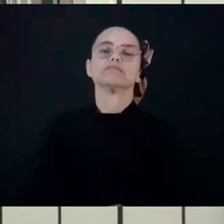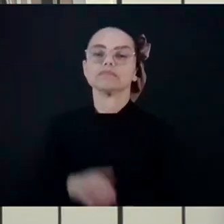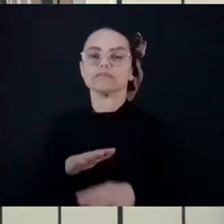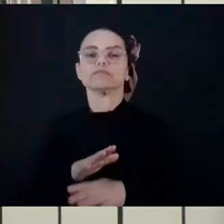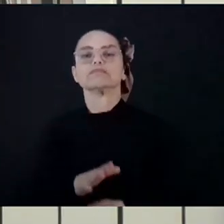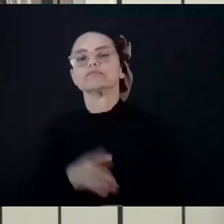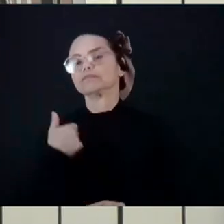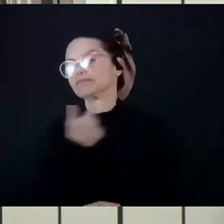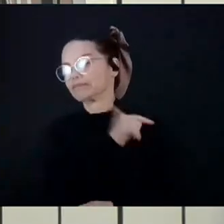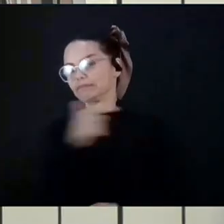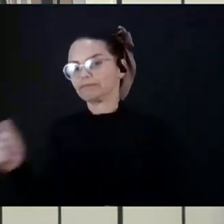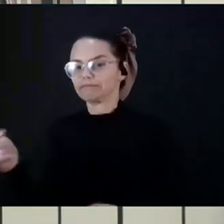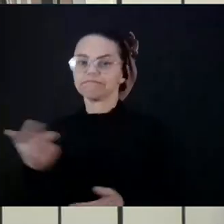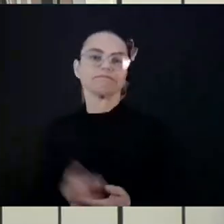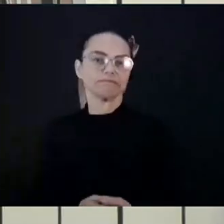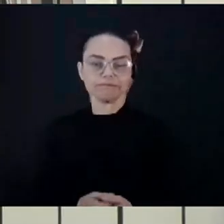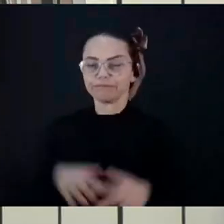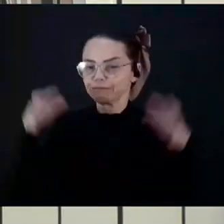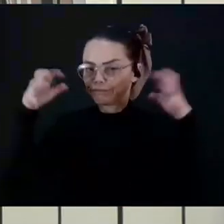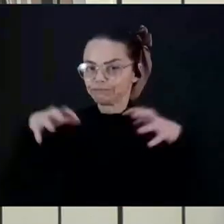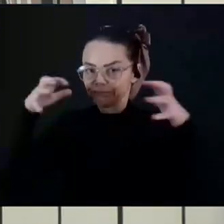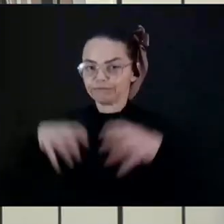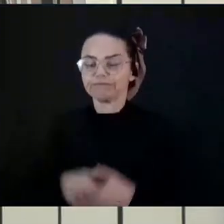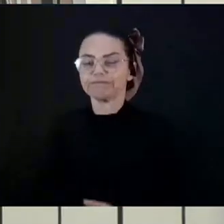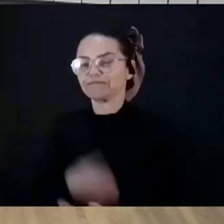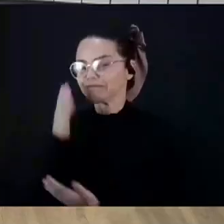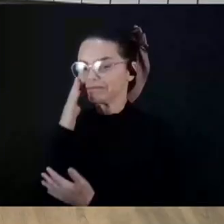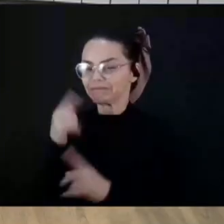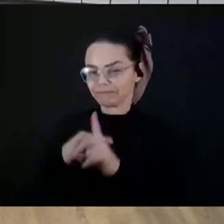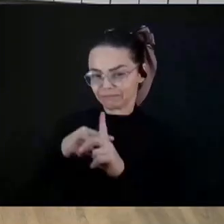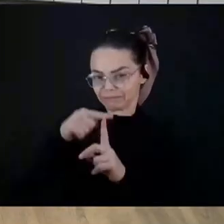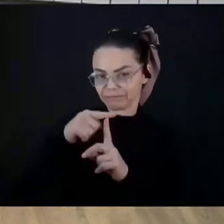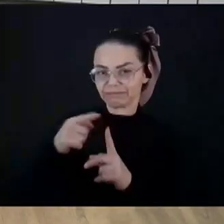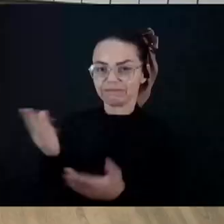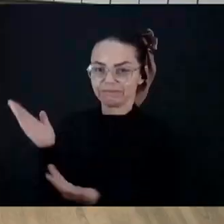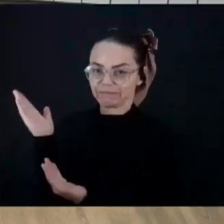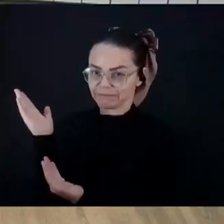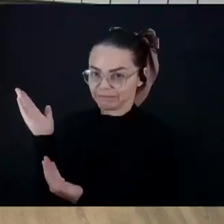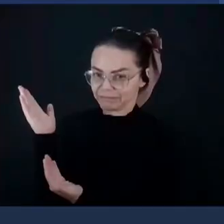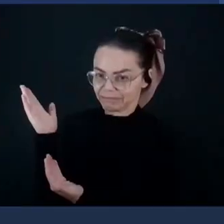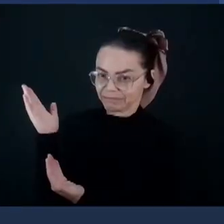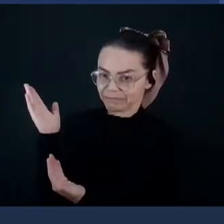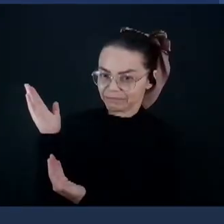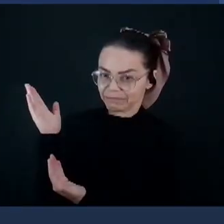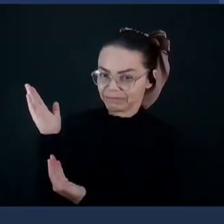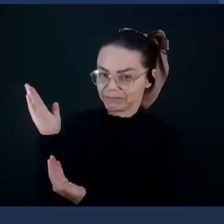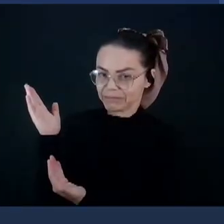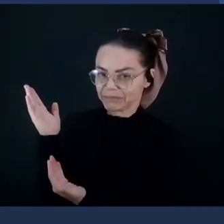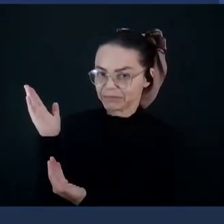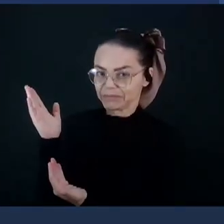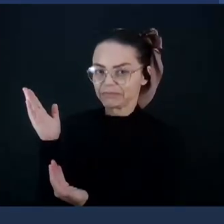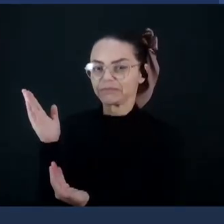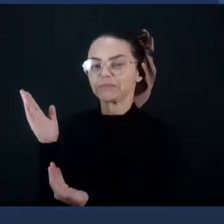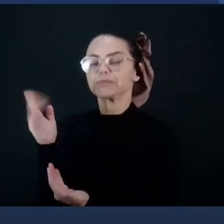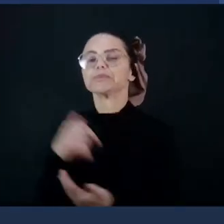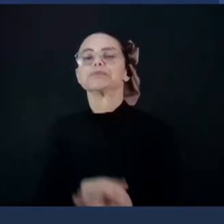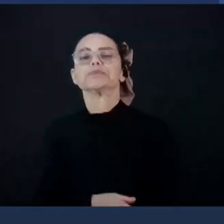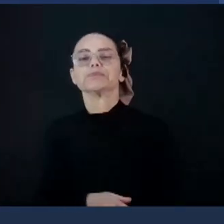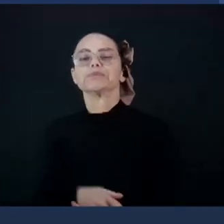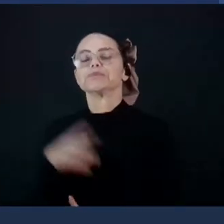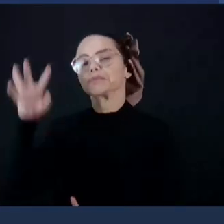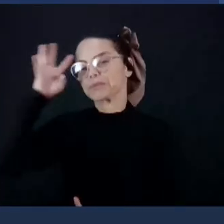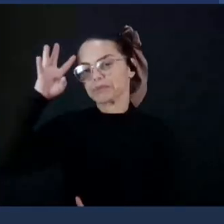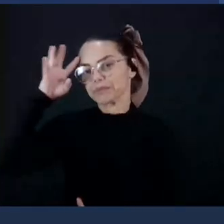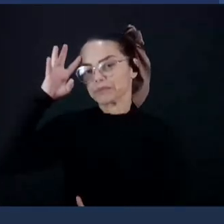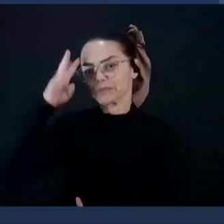tem previsão de chuva. Vamos às temperaturas, porque elas já estão aqui na minha tela. Meio de semana chegando, quarta-feira, 29